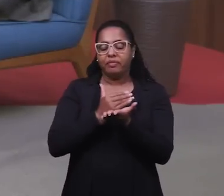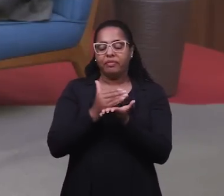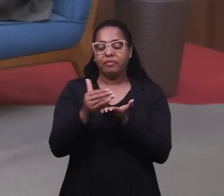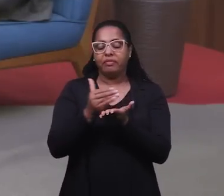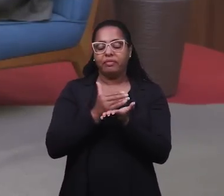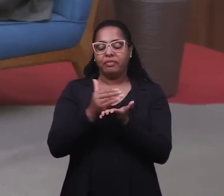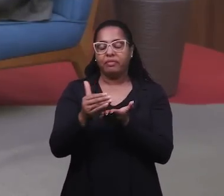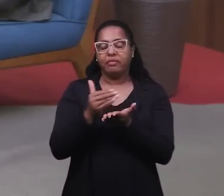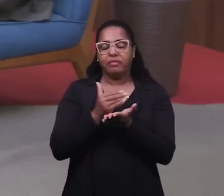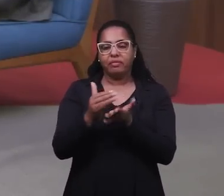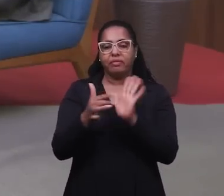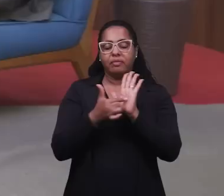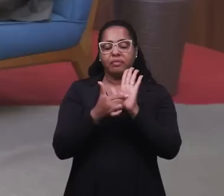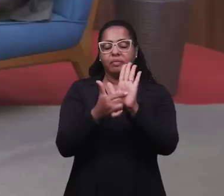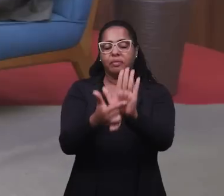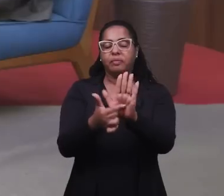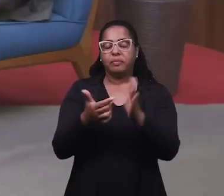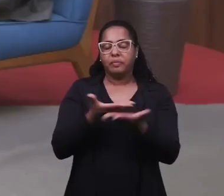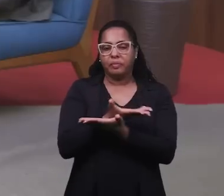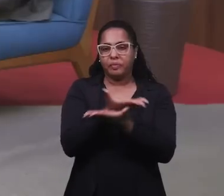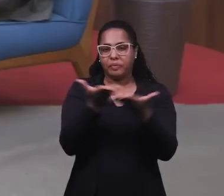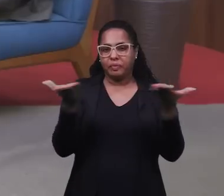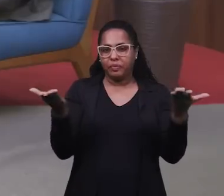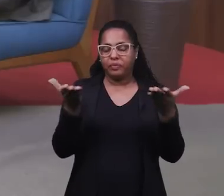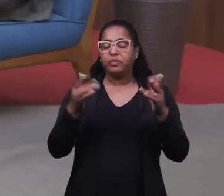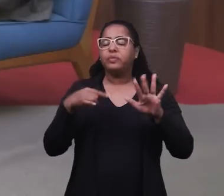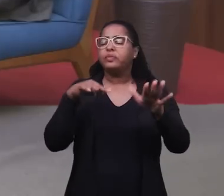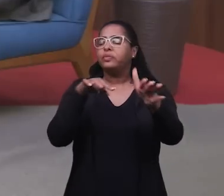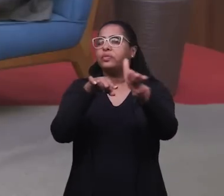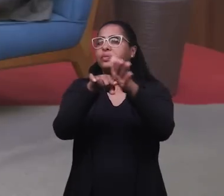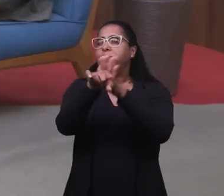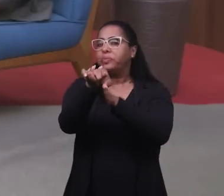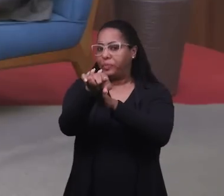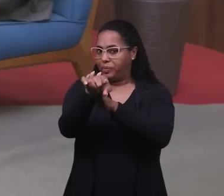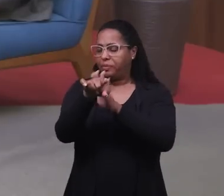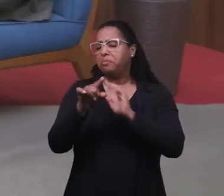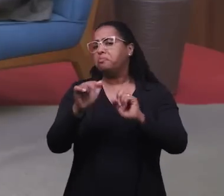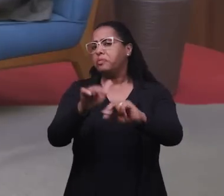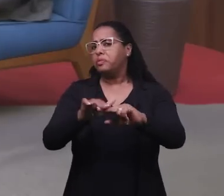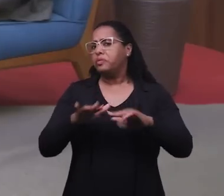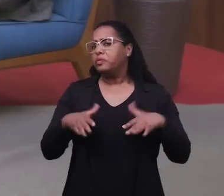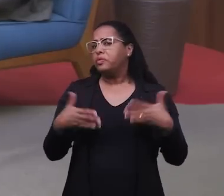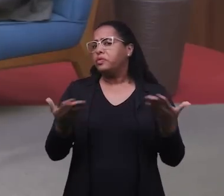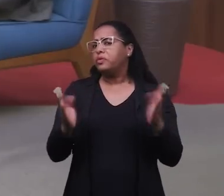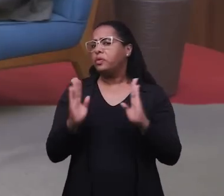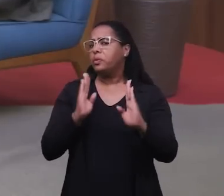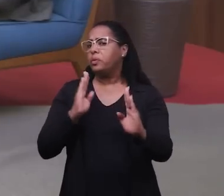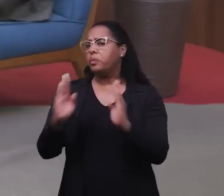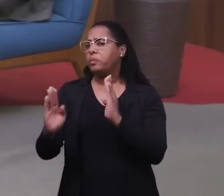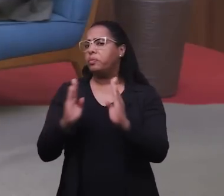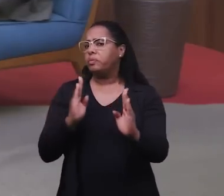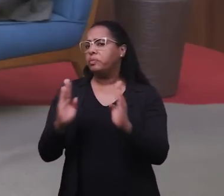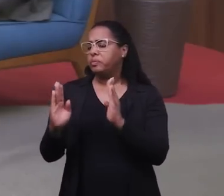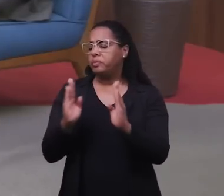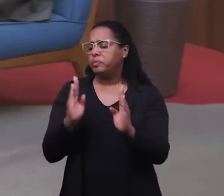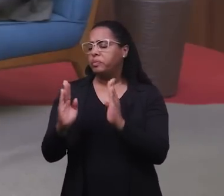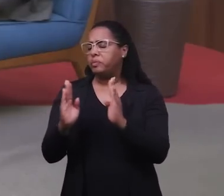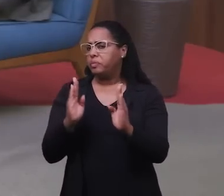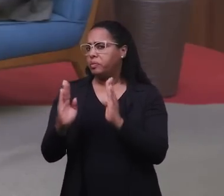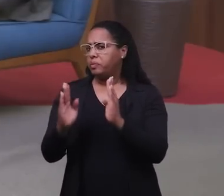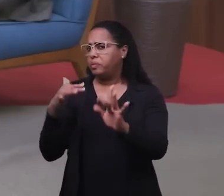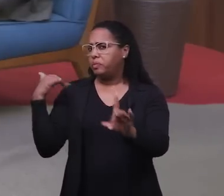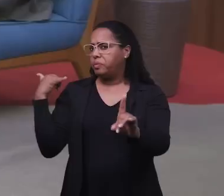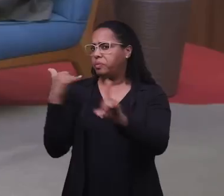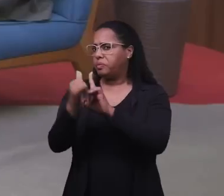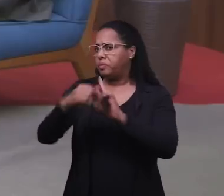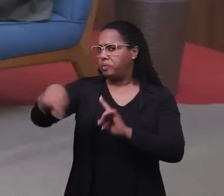começar colocando diante de vocês uma pergunta, Por que é que o momento que nós estamos vivendo, o